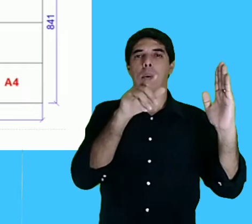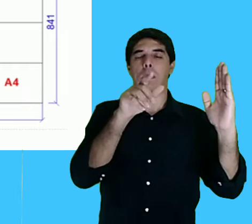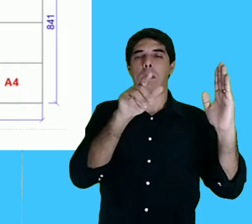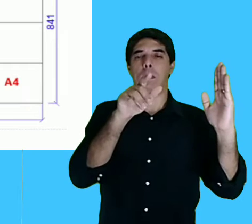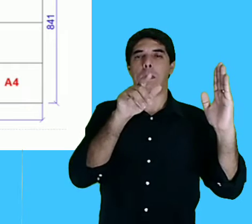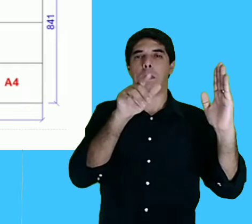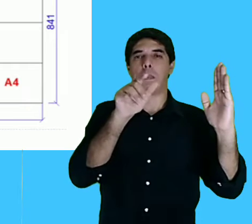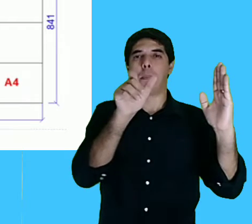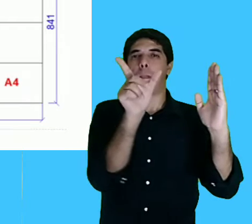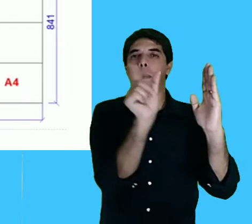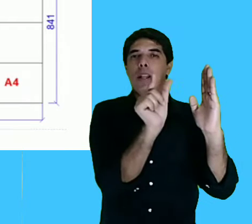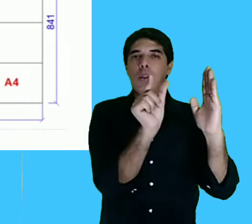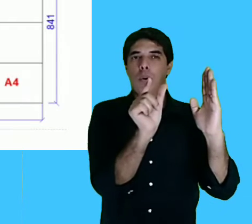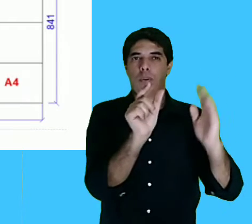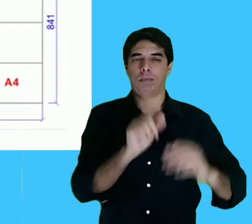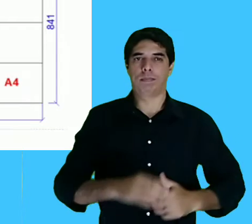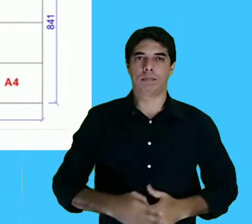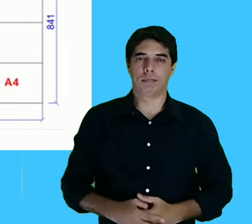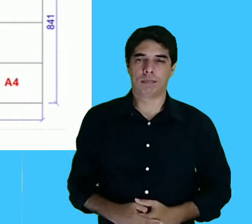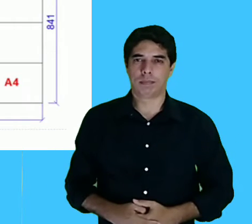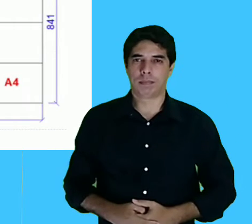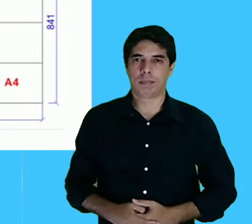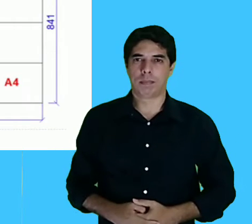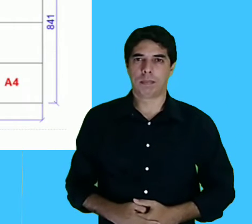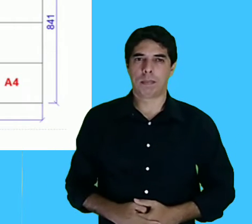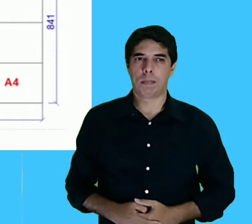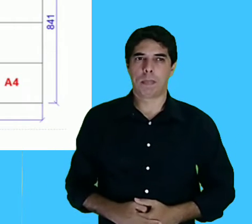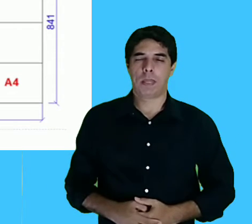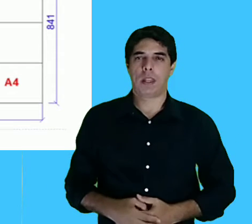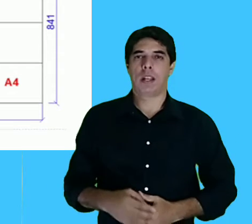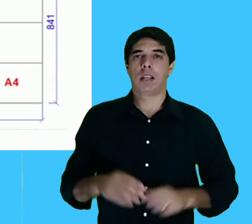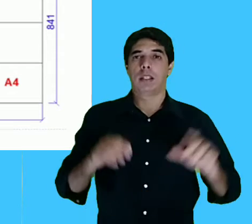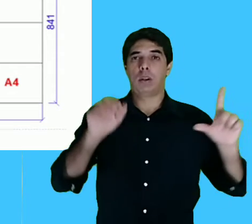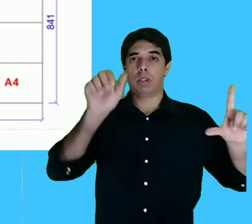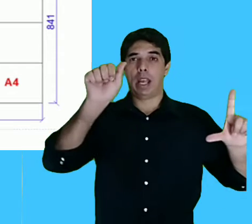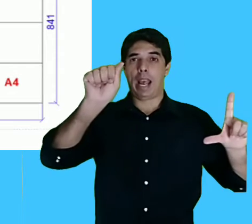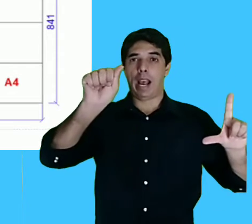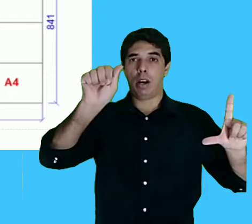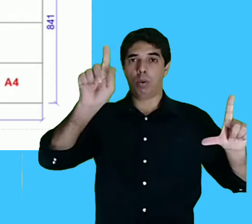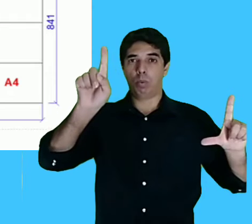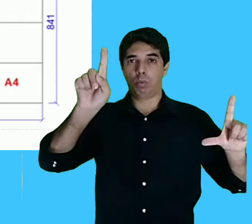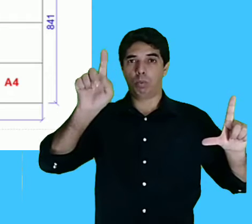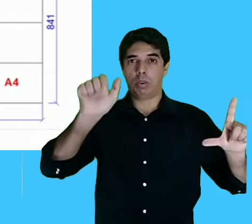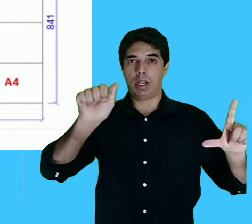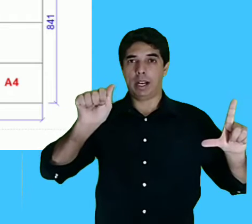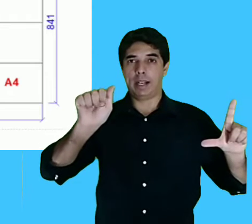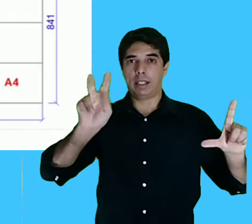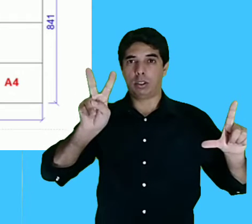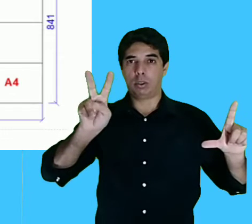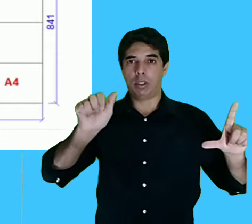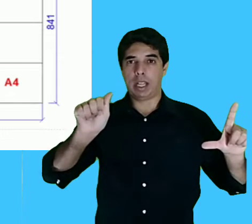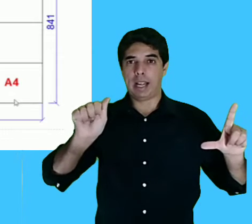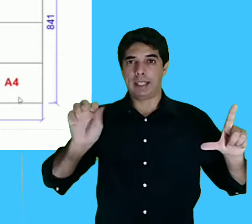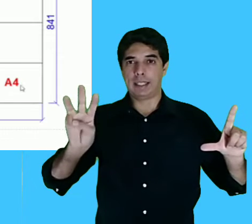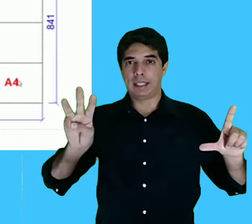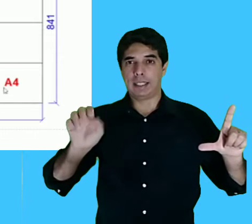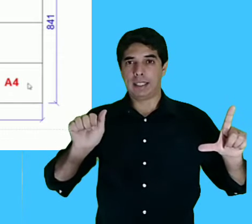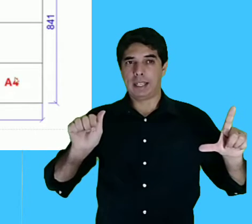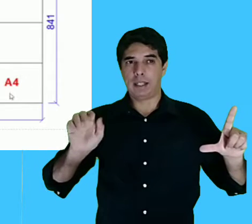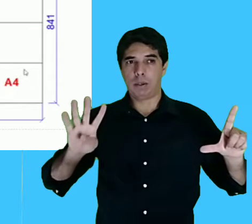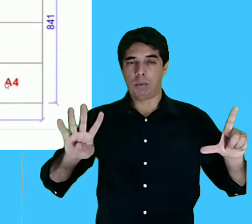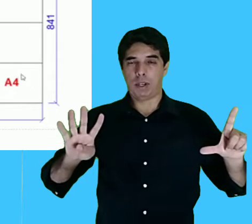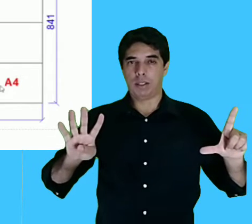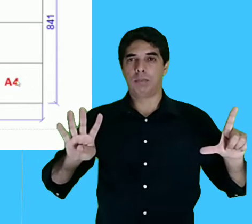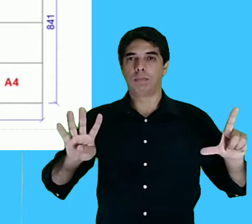outros formatos. Até a nossa folha A4, que é o que a gente usa comumente, que é 297 por 210,